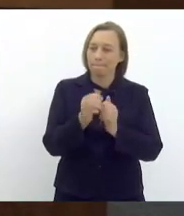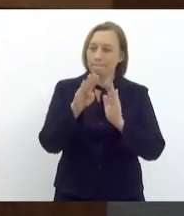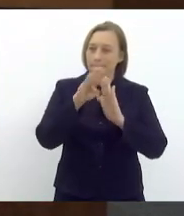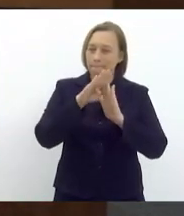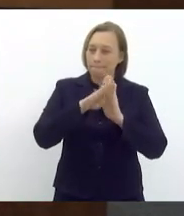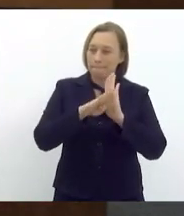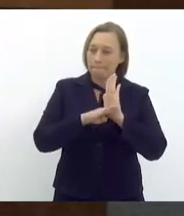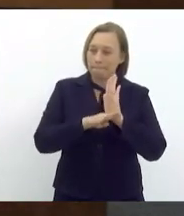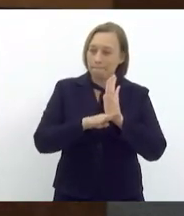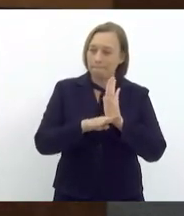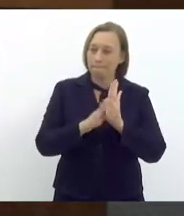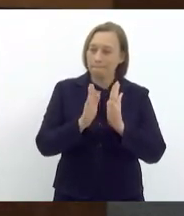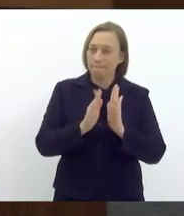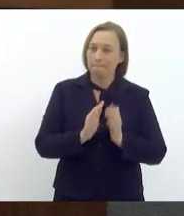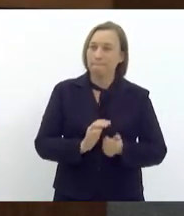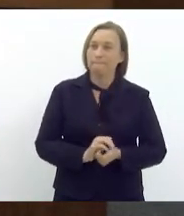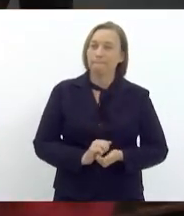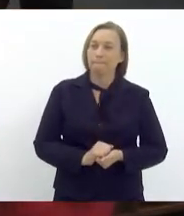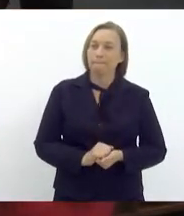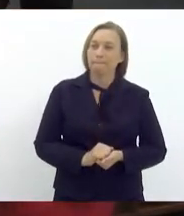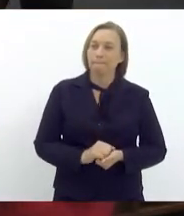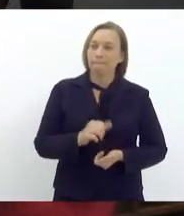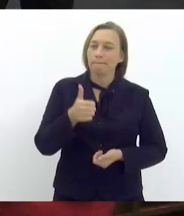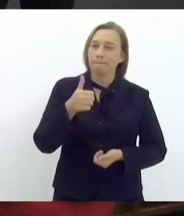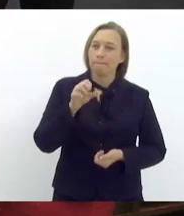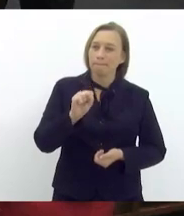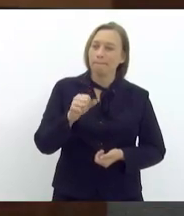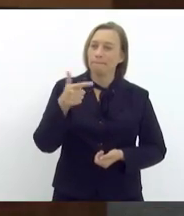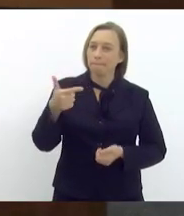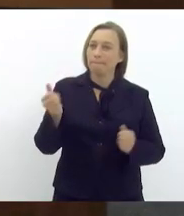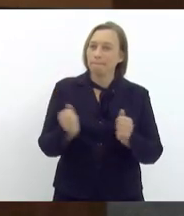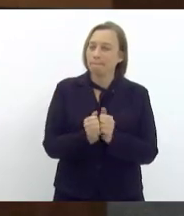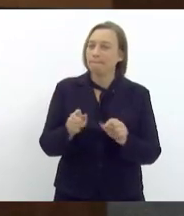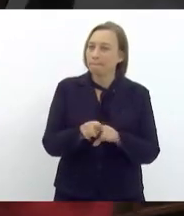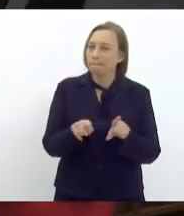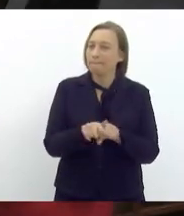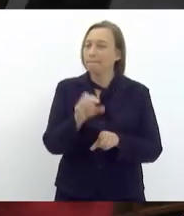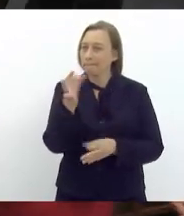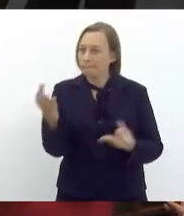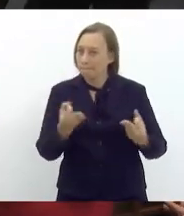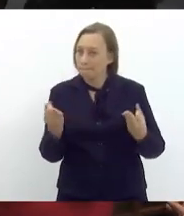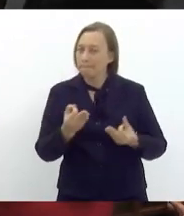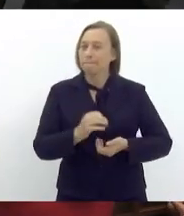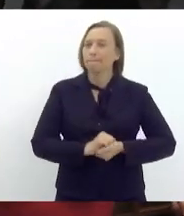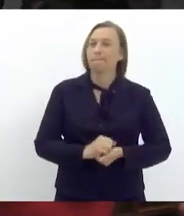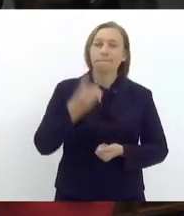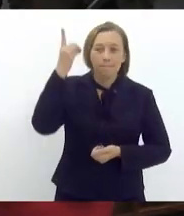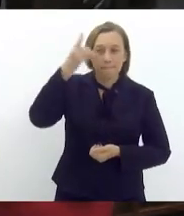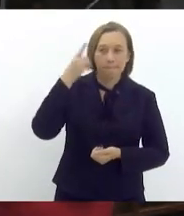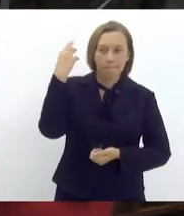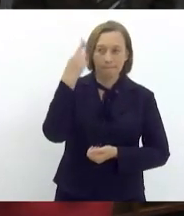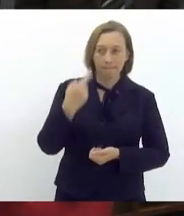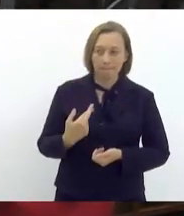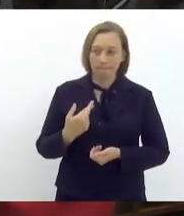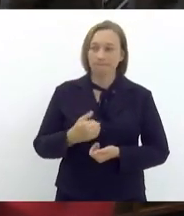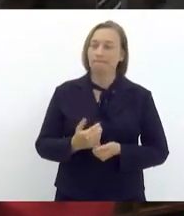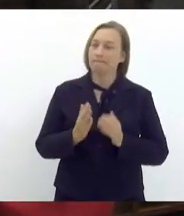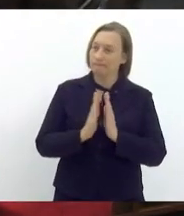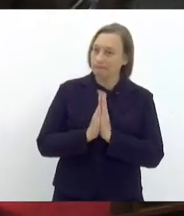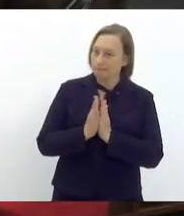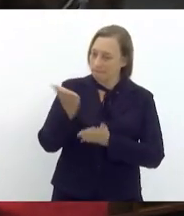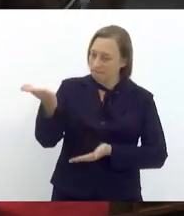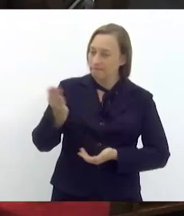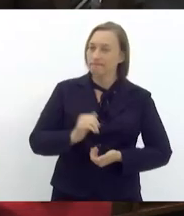deputado 182 está junto também né isso perfeito a deputada renata souza por favor